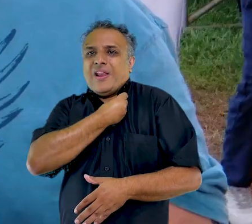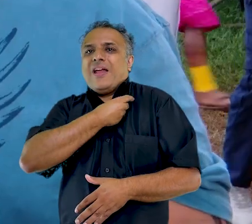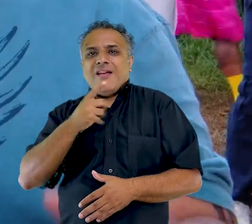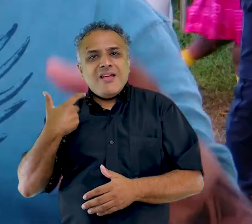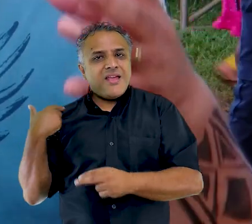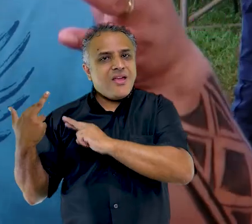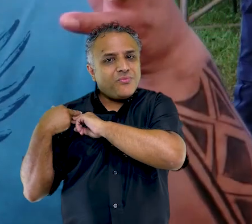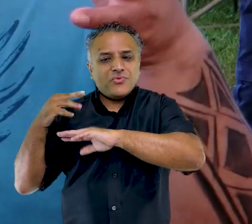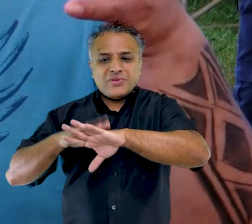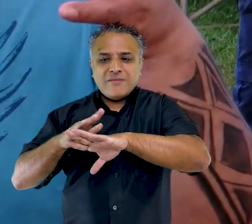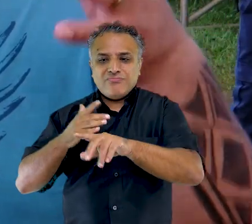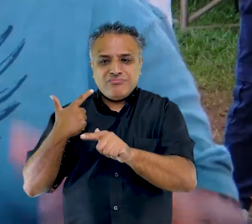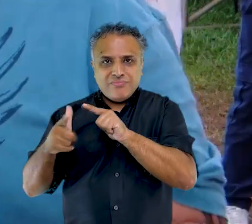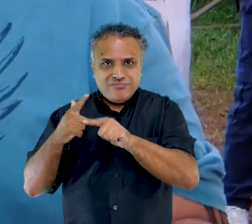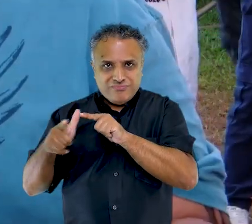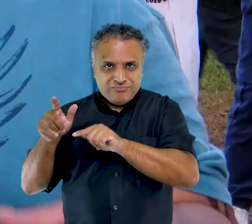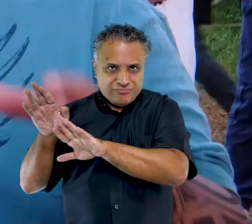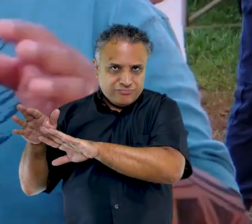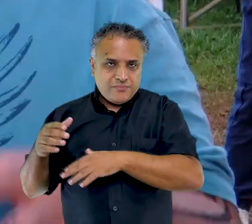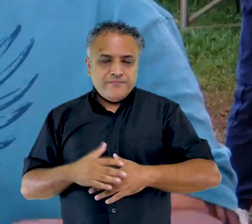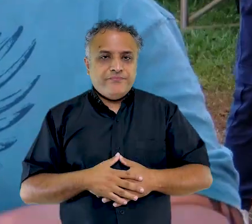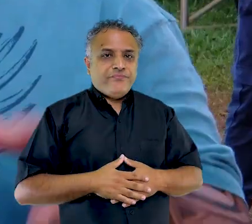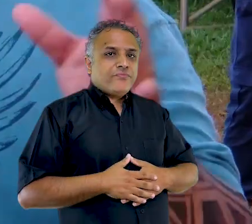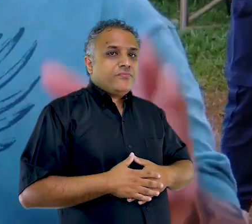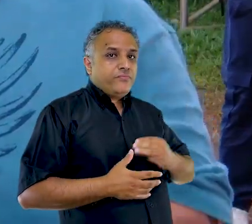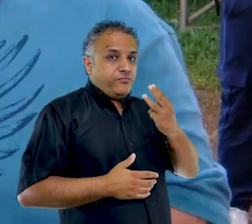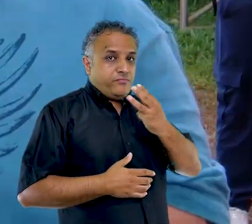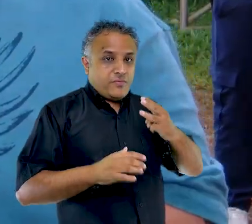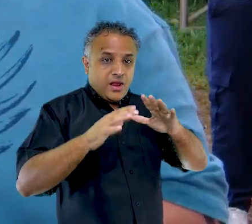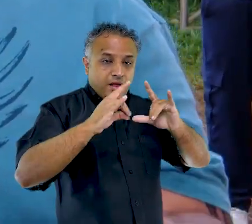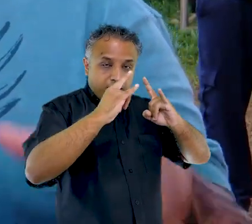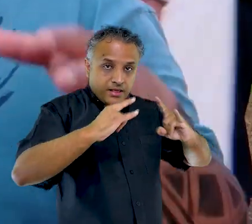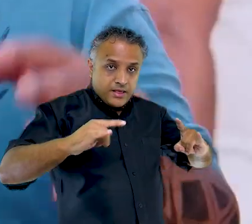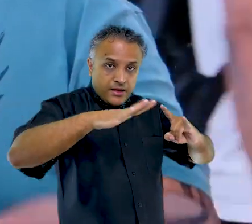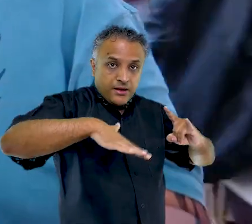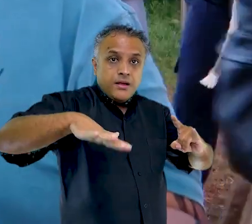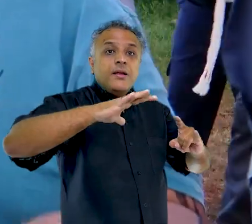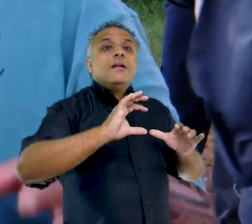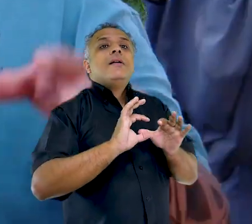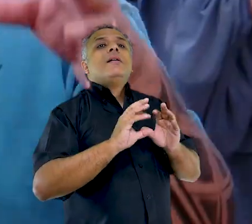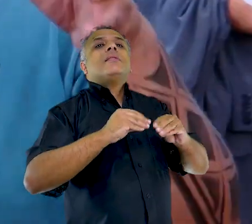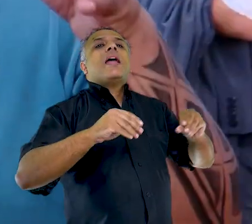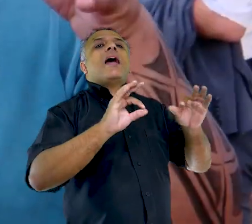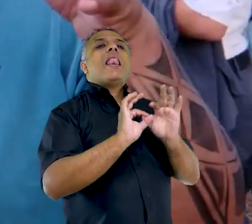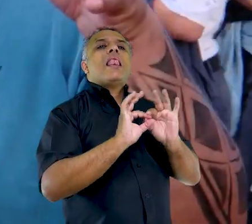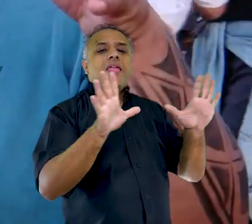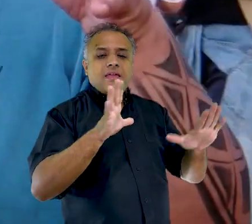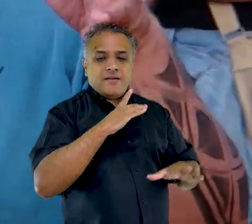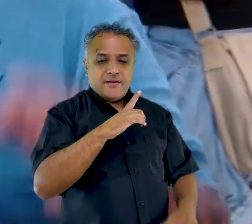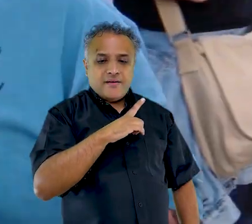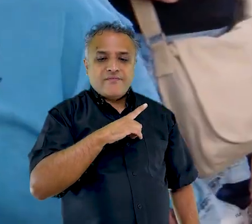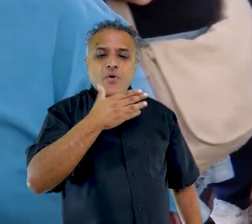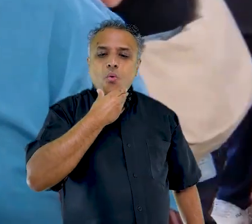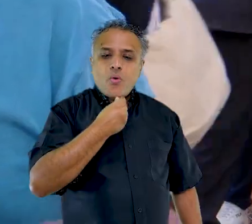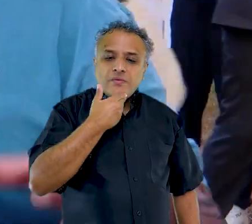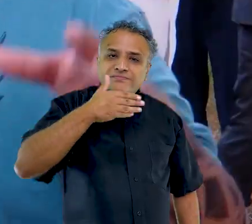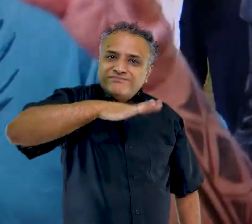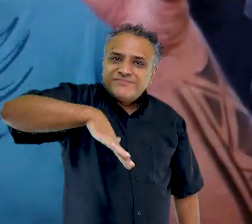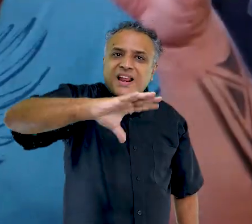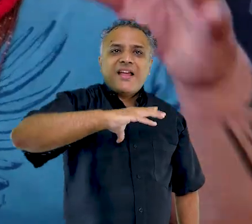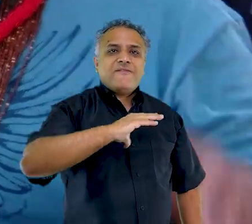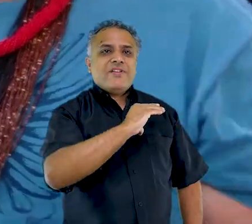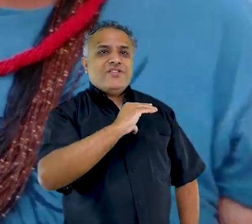causados. Presente no 23º acampamento Terra Livre, realizado em Brasília, Toia Manchineri, que está à frente da coordenação